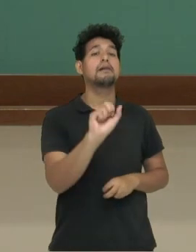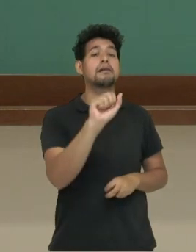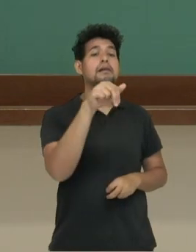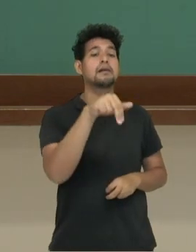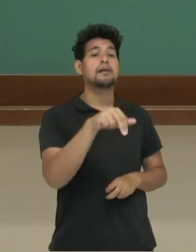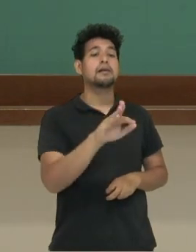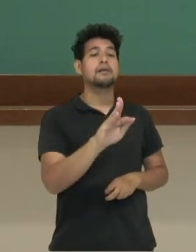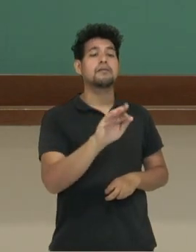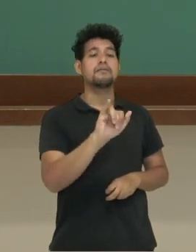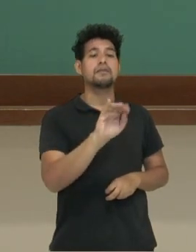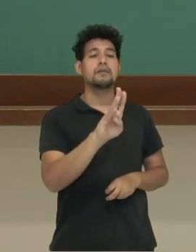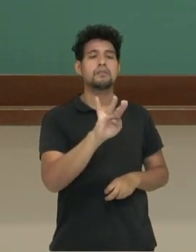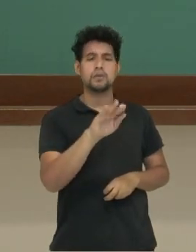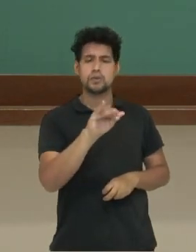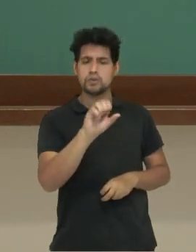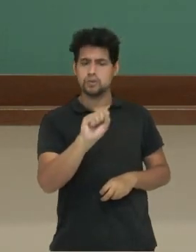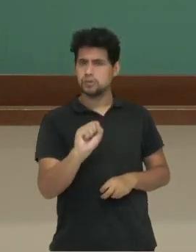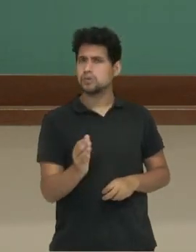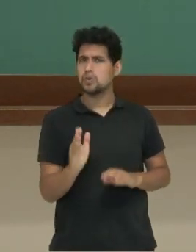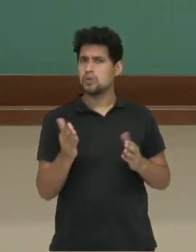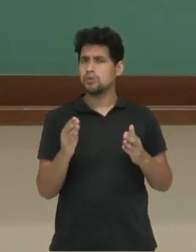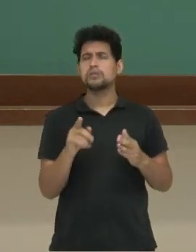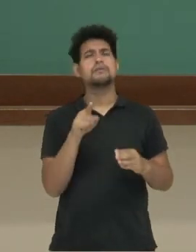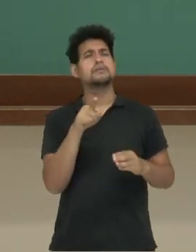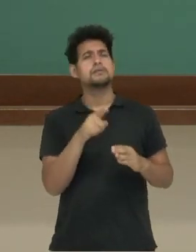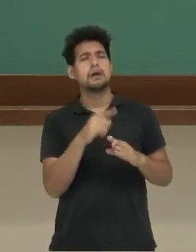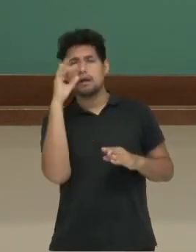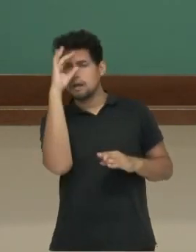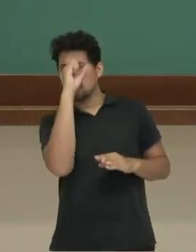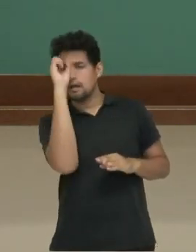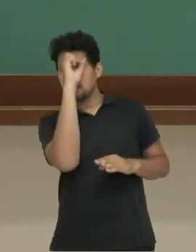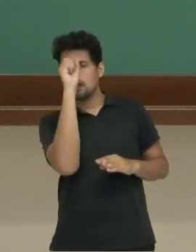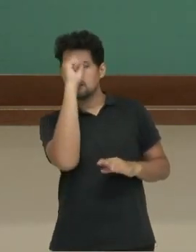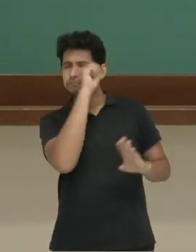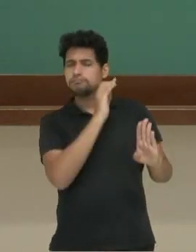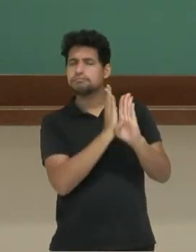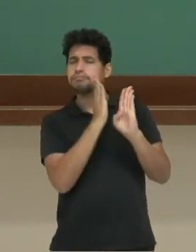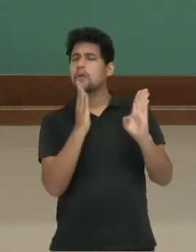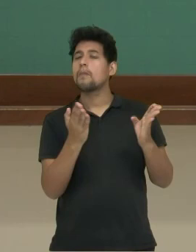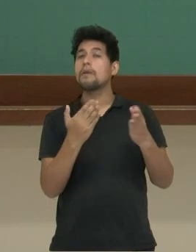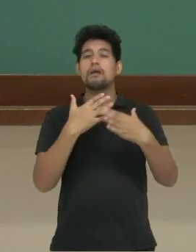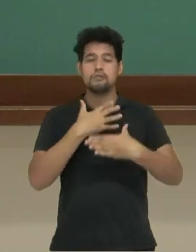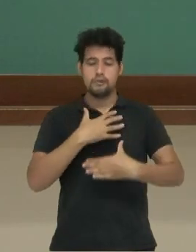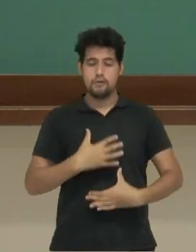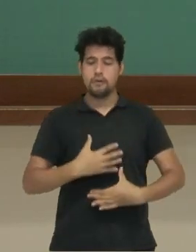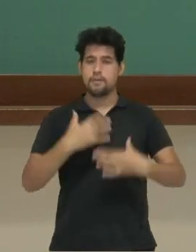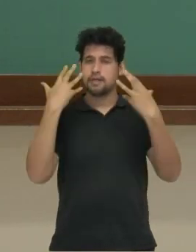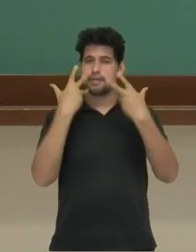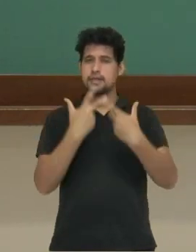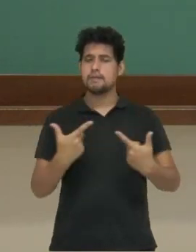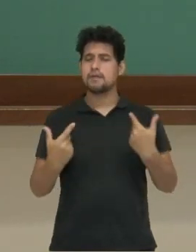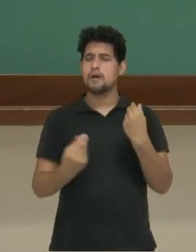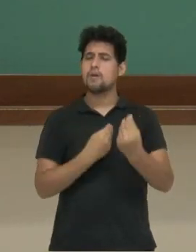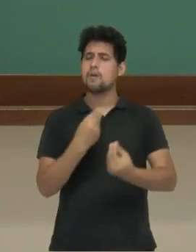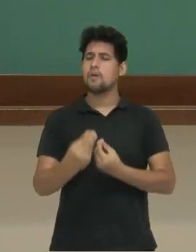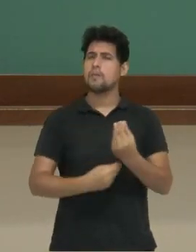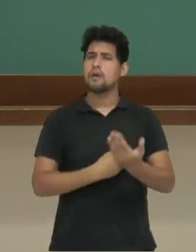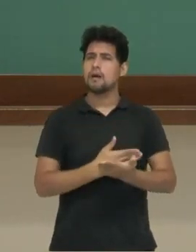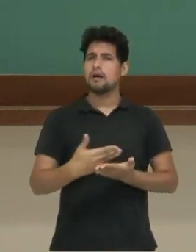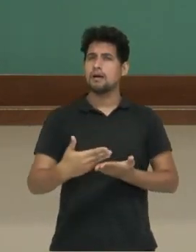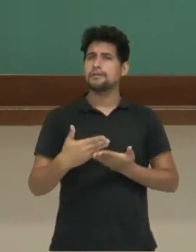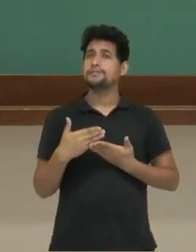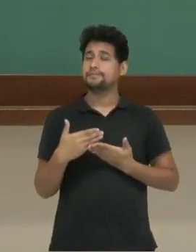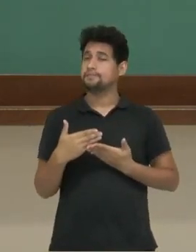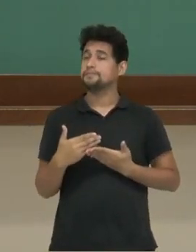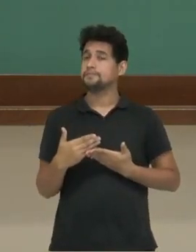nós caracterizamos eles hoje, então vocês descobriram como que é o corpo desses animais, de onde eles vieram, né?